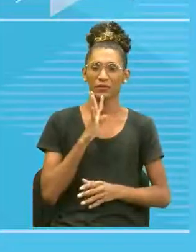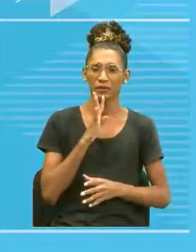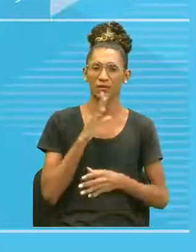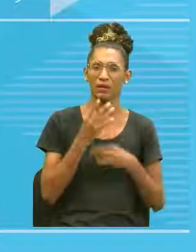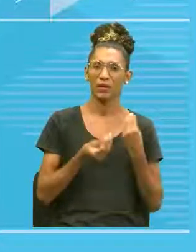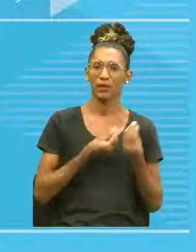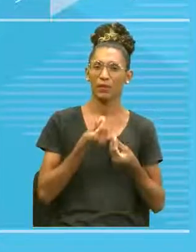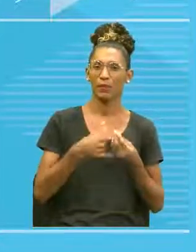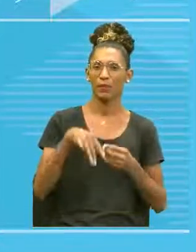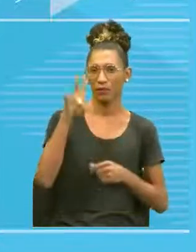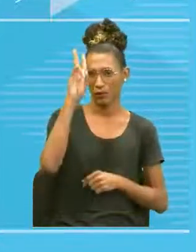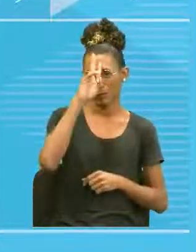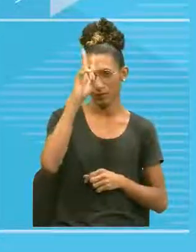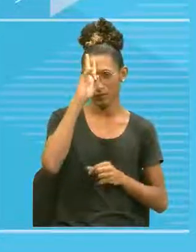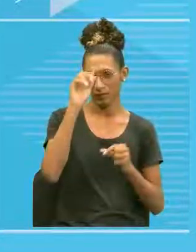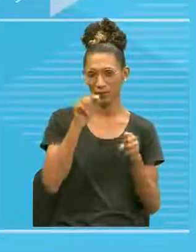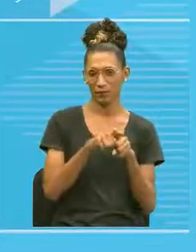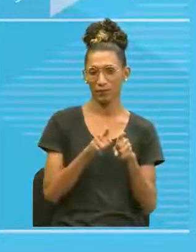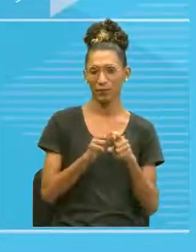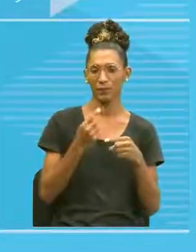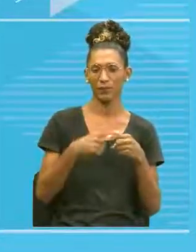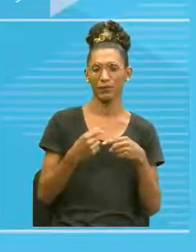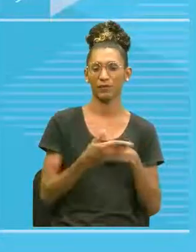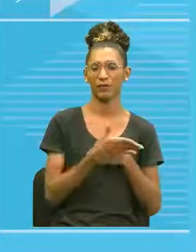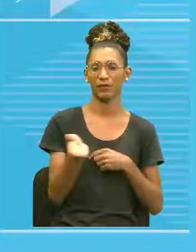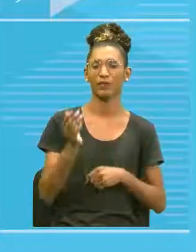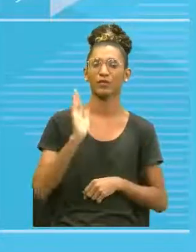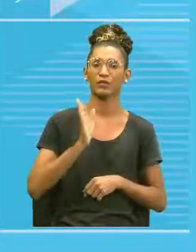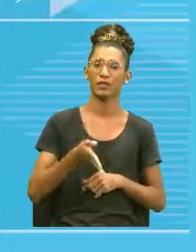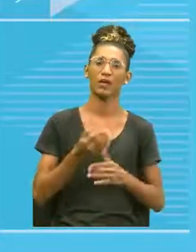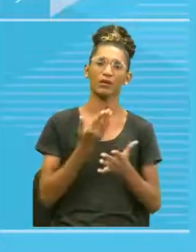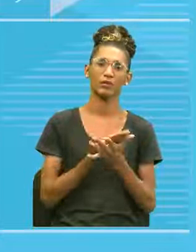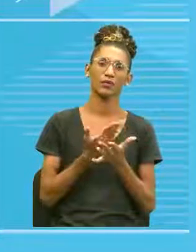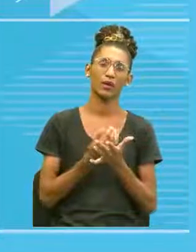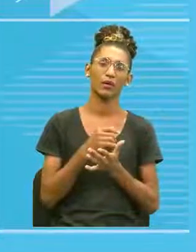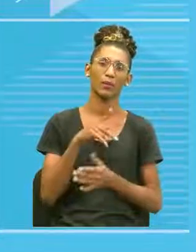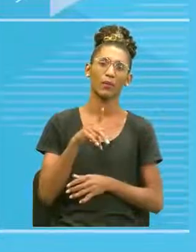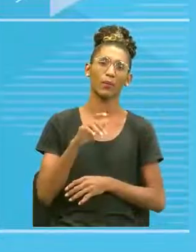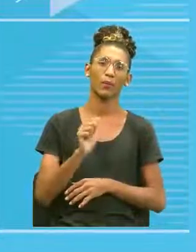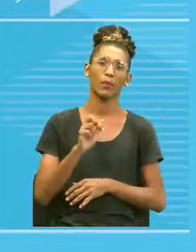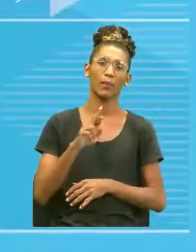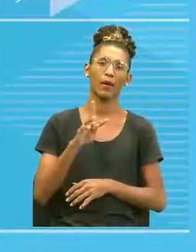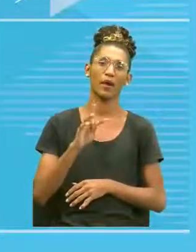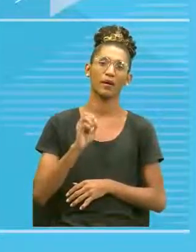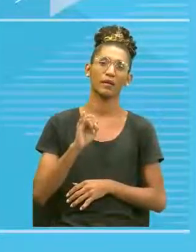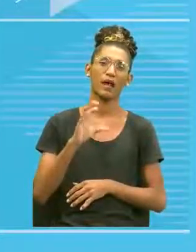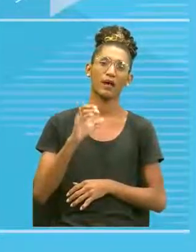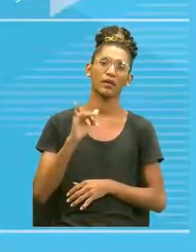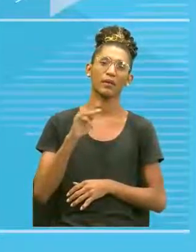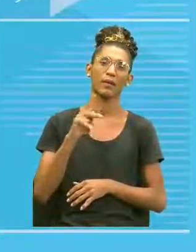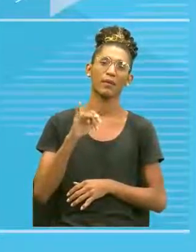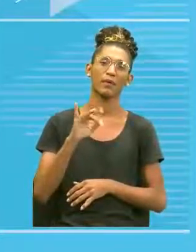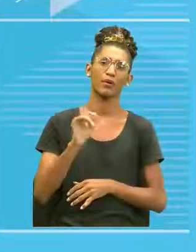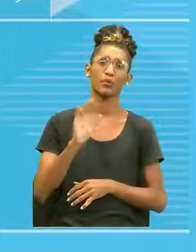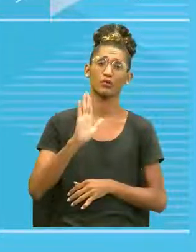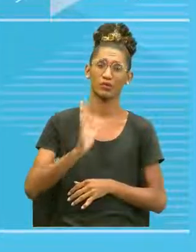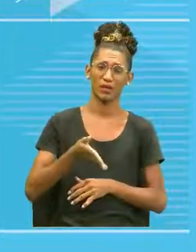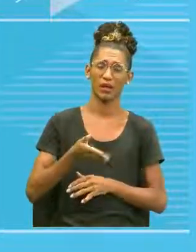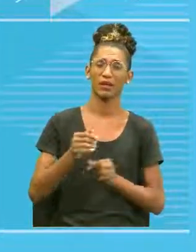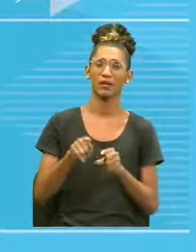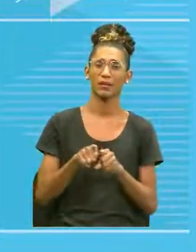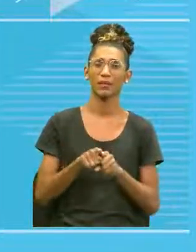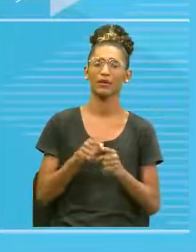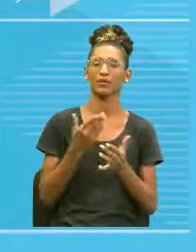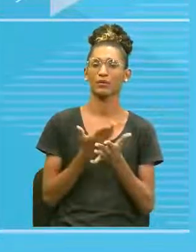particípio lembrar o participe porque vocês já viram participe aqui comigo a gente trabalha participe no primeiro